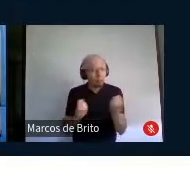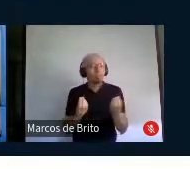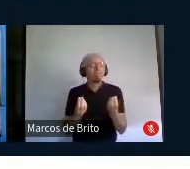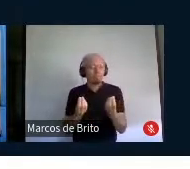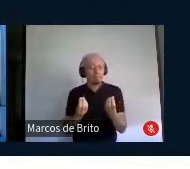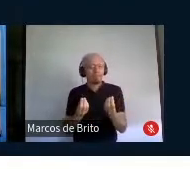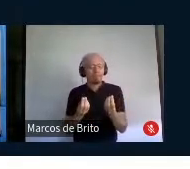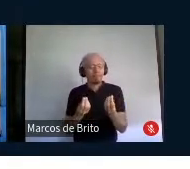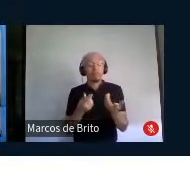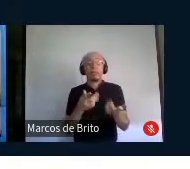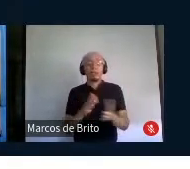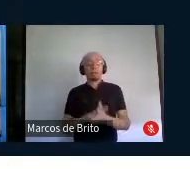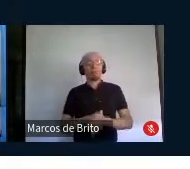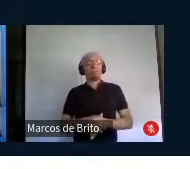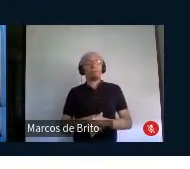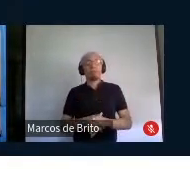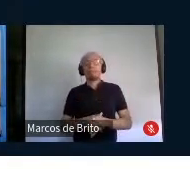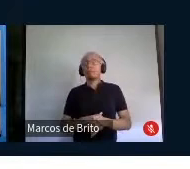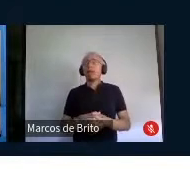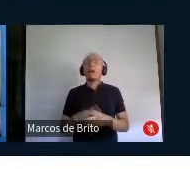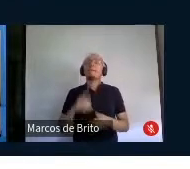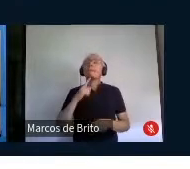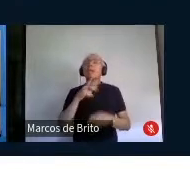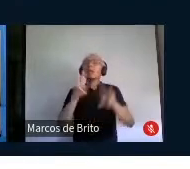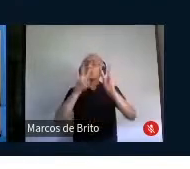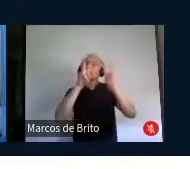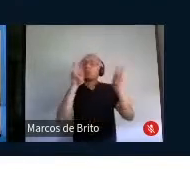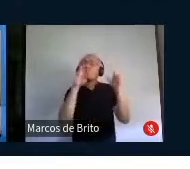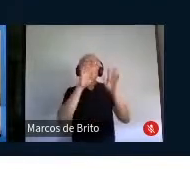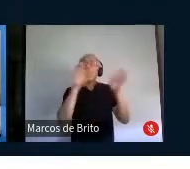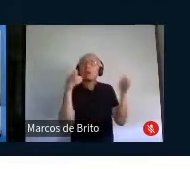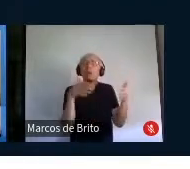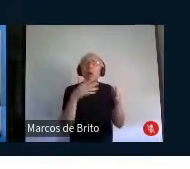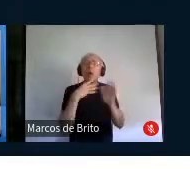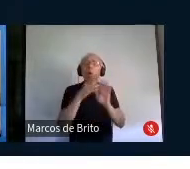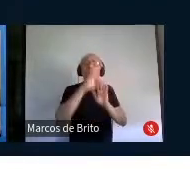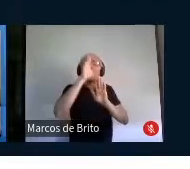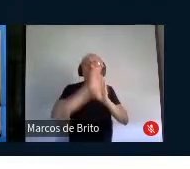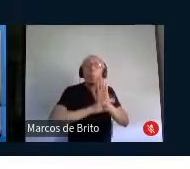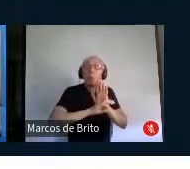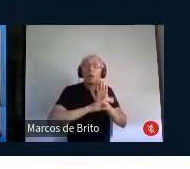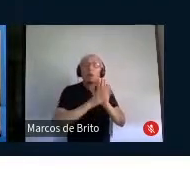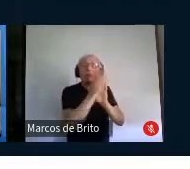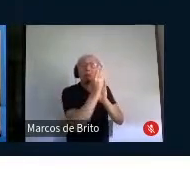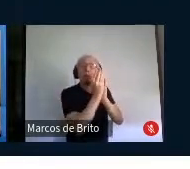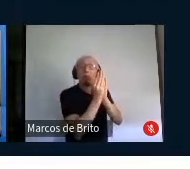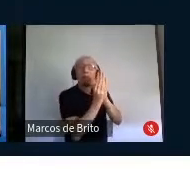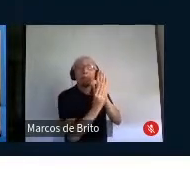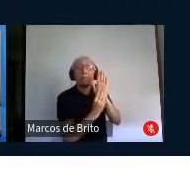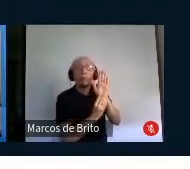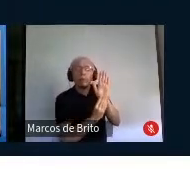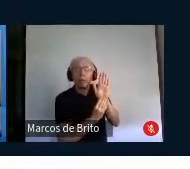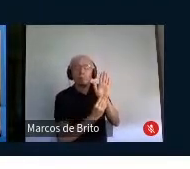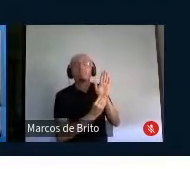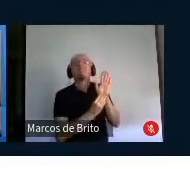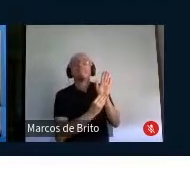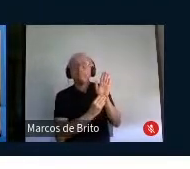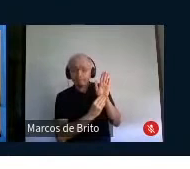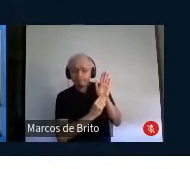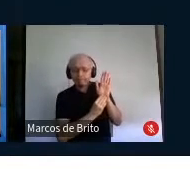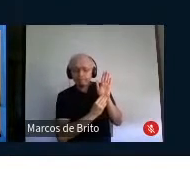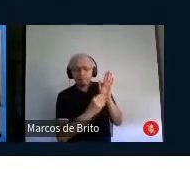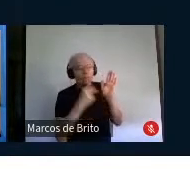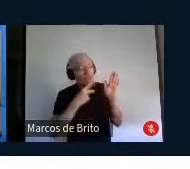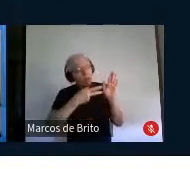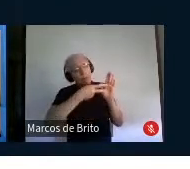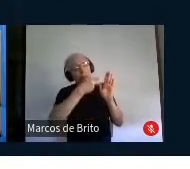Em relação aos aspectos curriculares, né, a categoria dos aspectos curriculares, onde nós tivemos